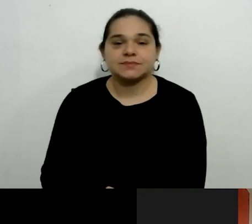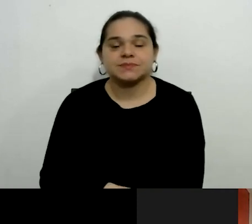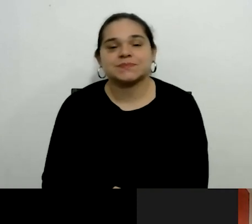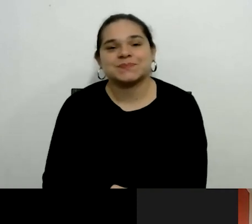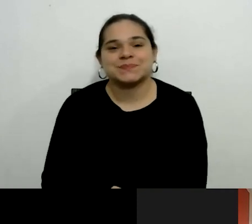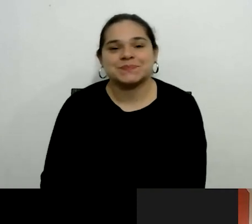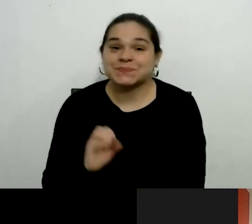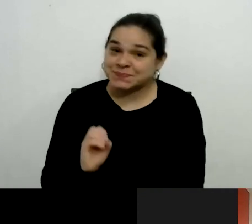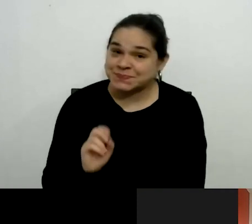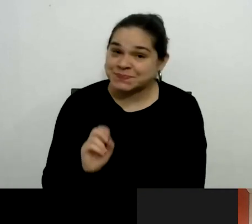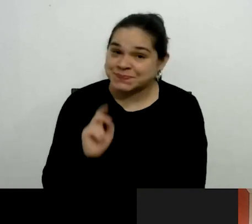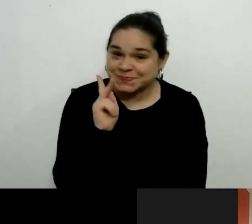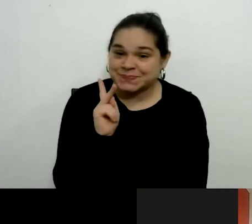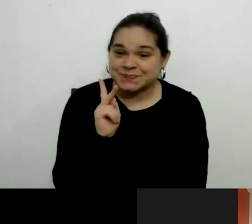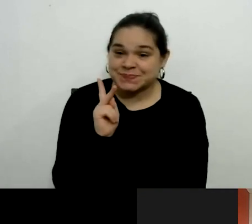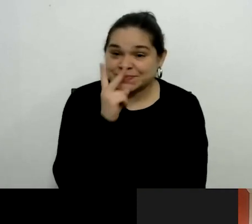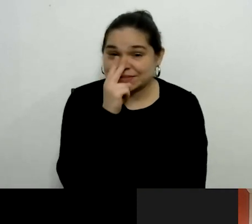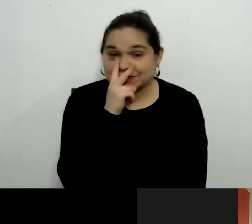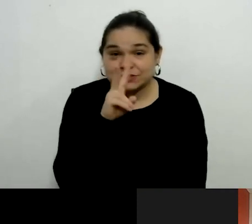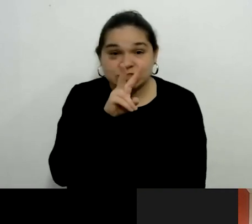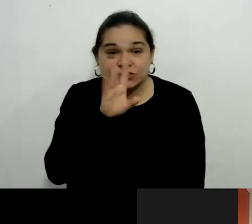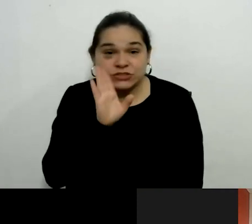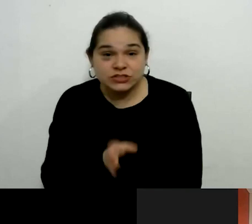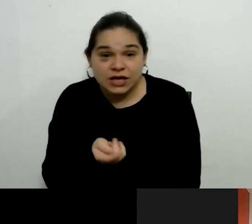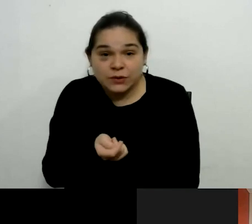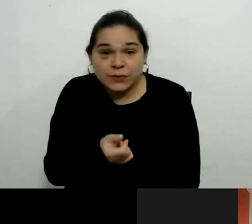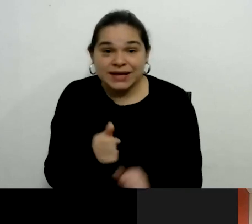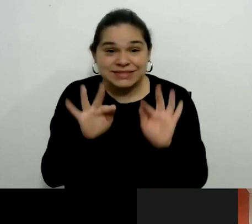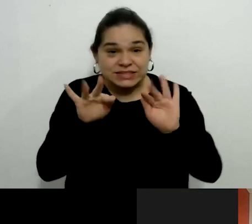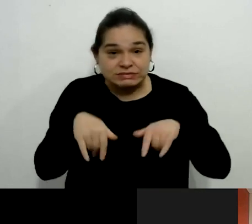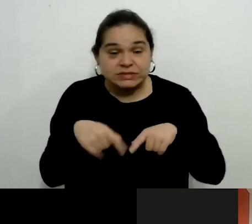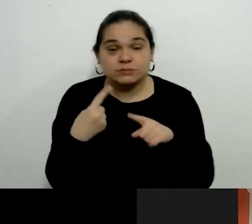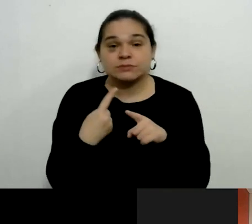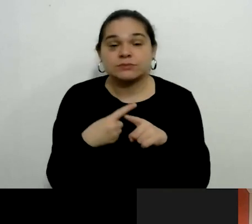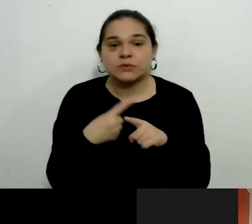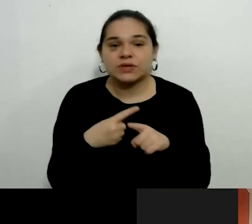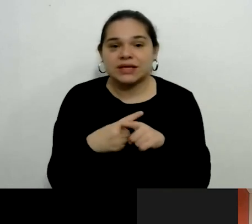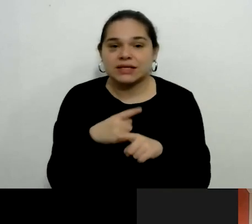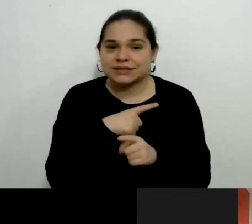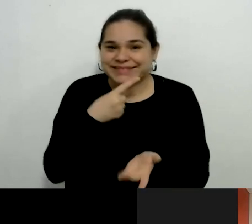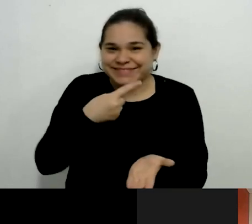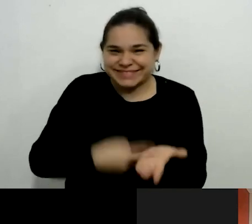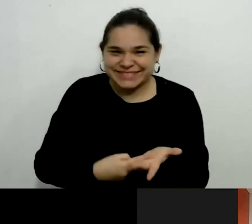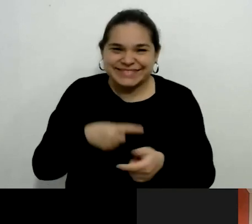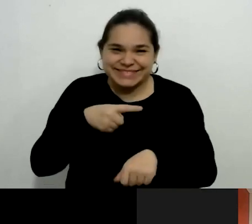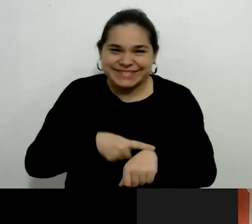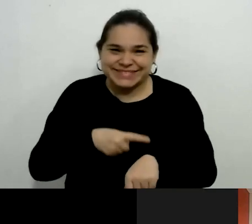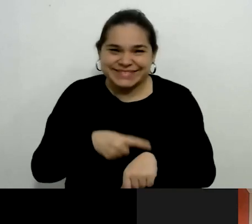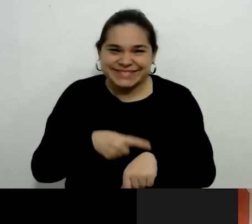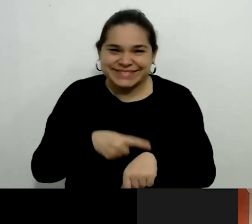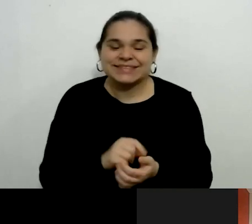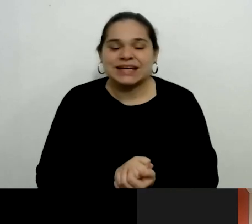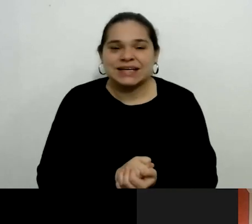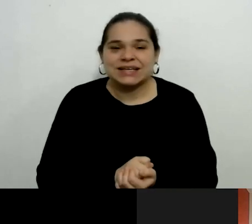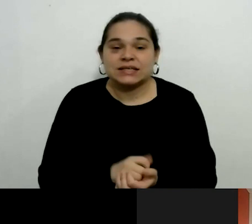Ok, então, gente, acho que nós vamos já nos dirigindo agora para o final, né? Porque nós temos aqui um compromisso de horário. Eu